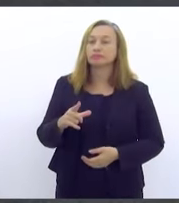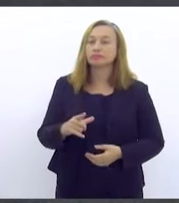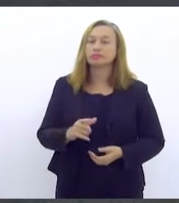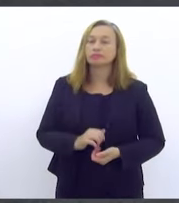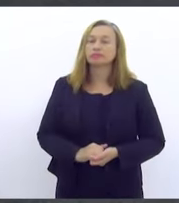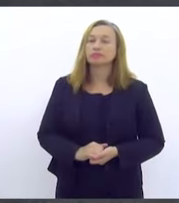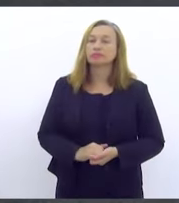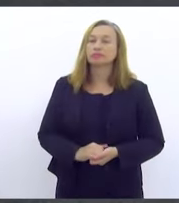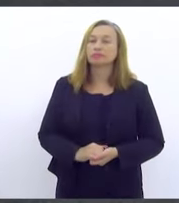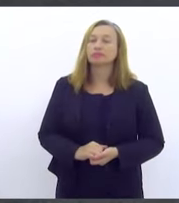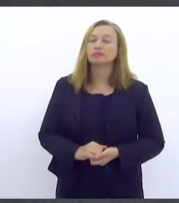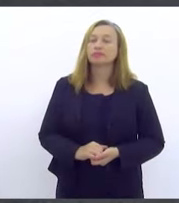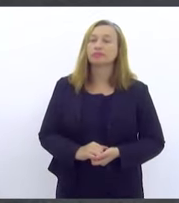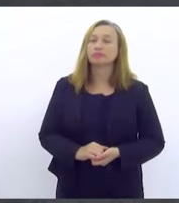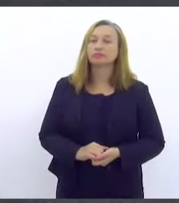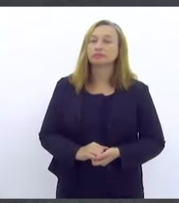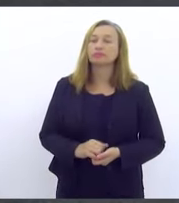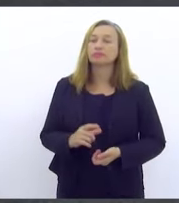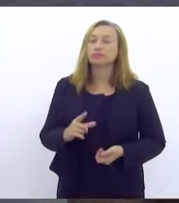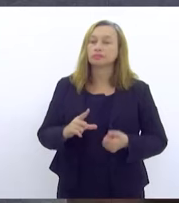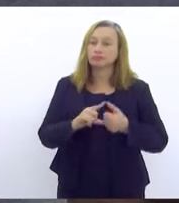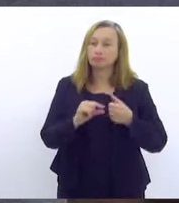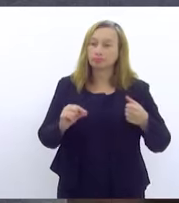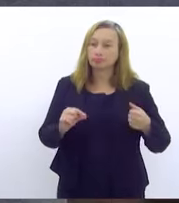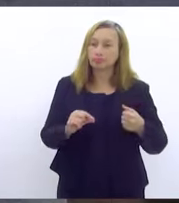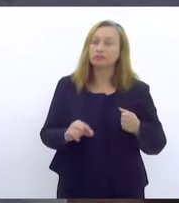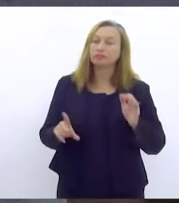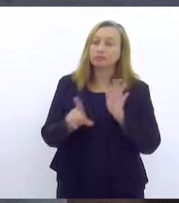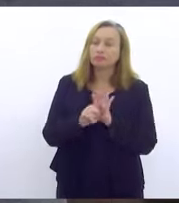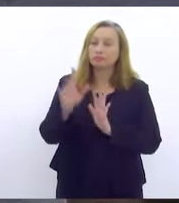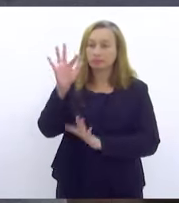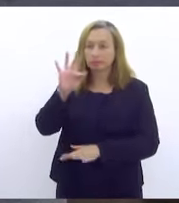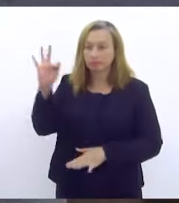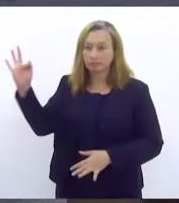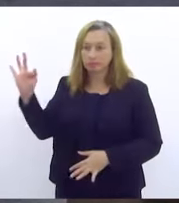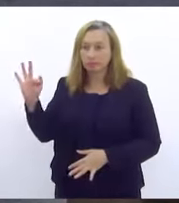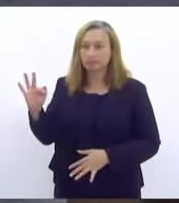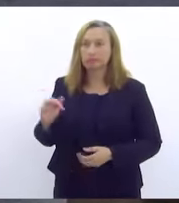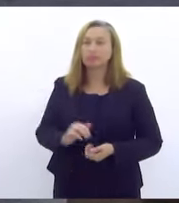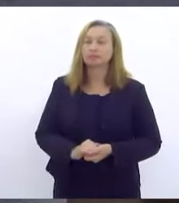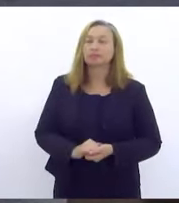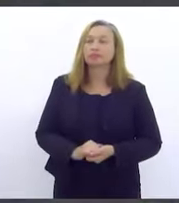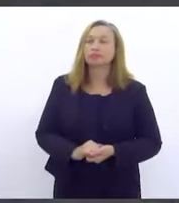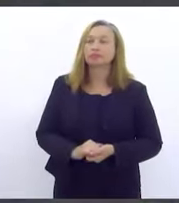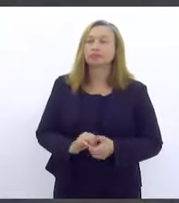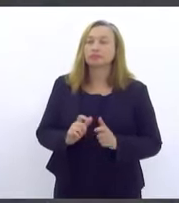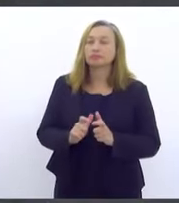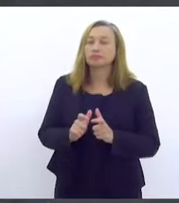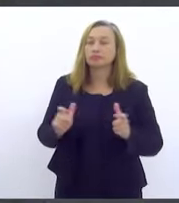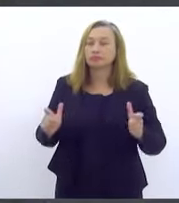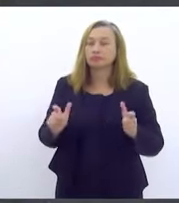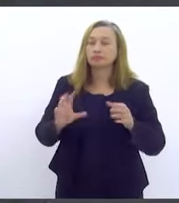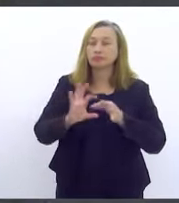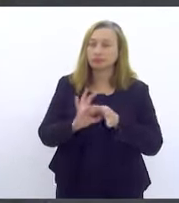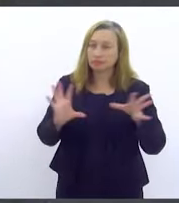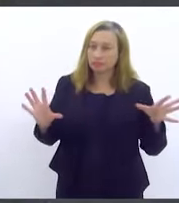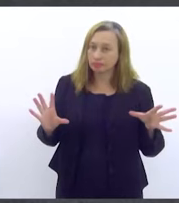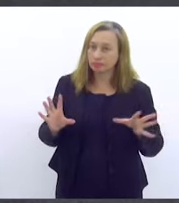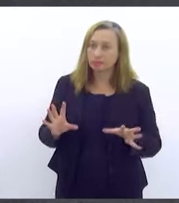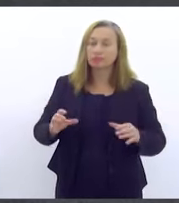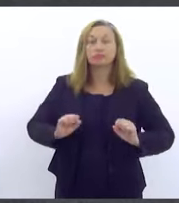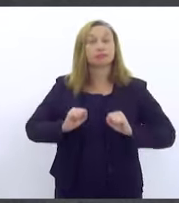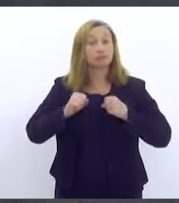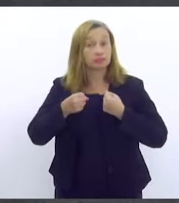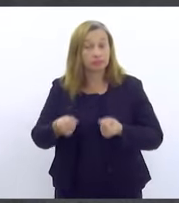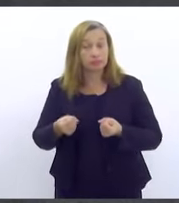vigor reproduz um artigo da lei federal. Uma coisa é a ampla liberdade, que é o que a gente